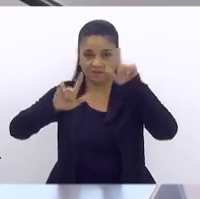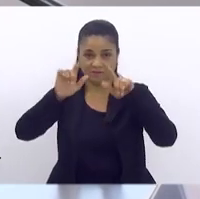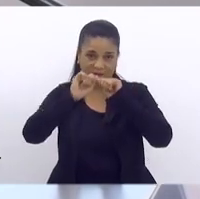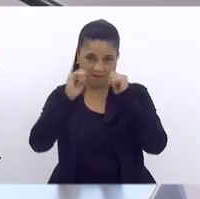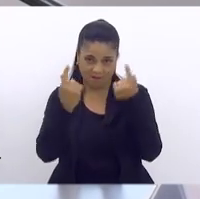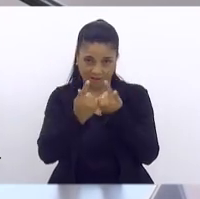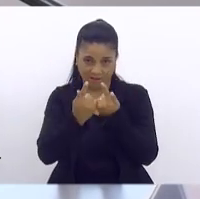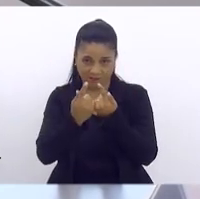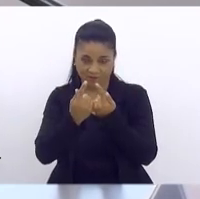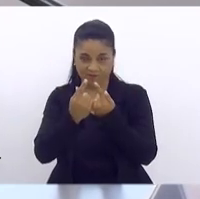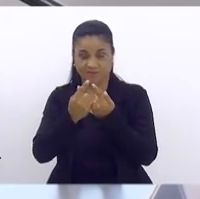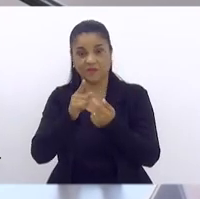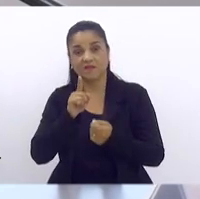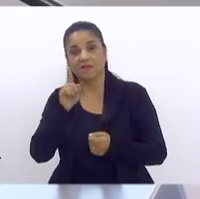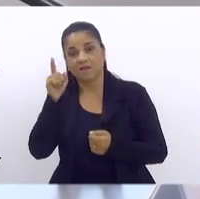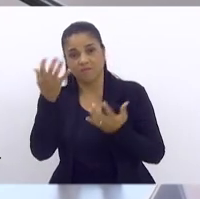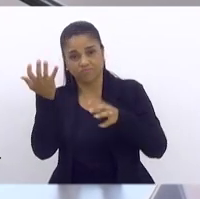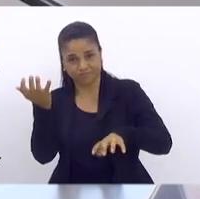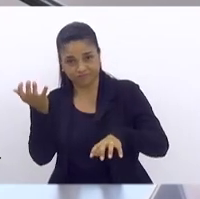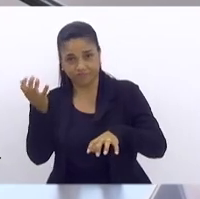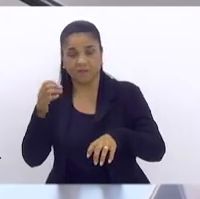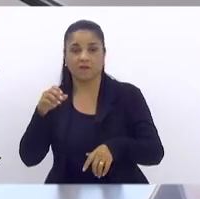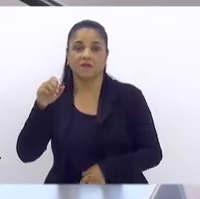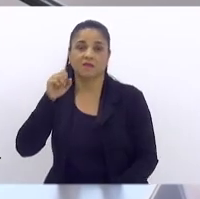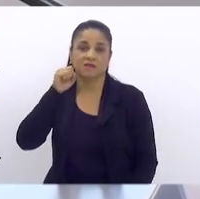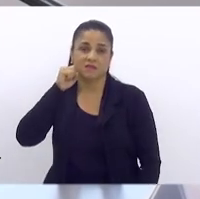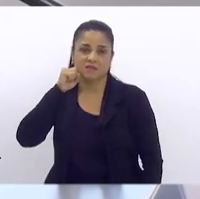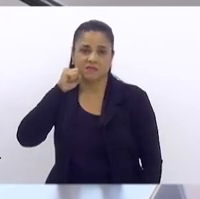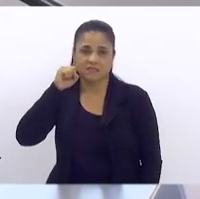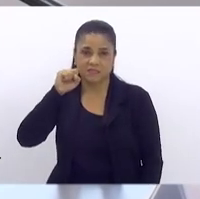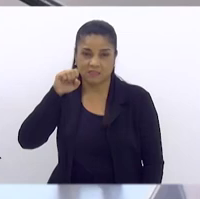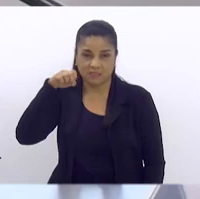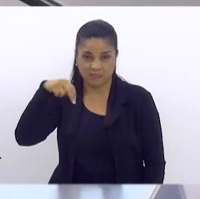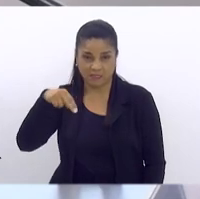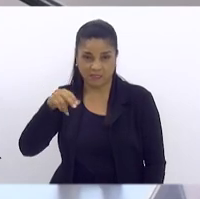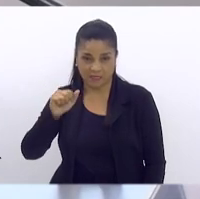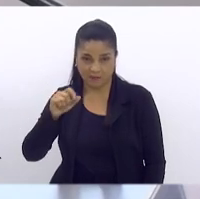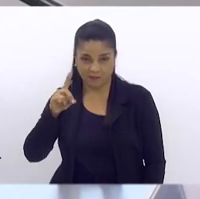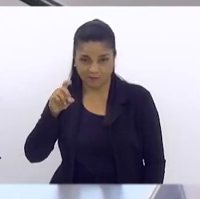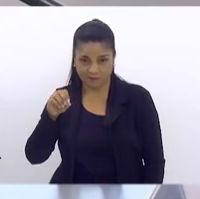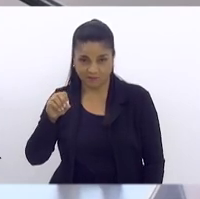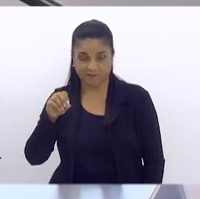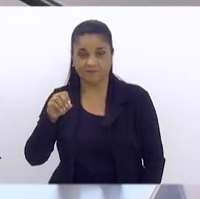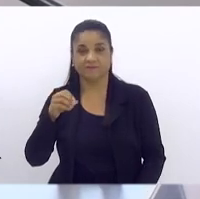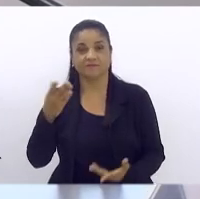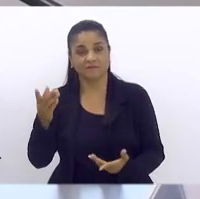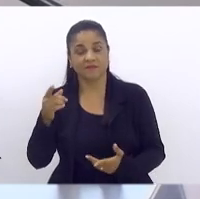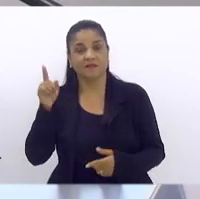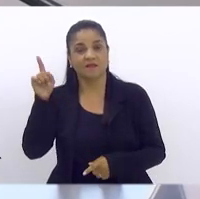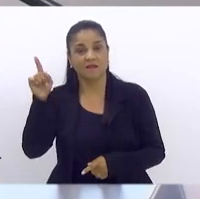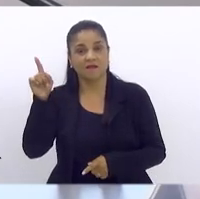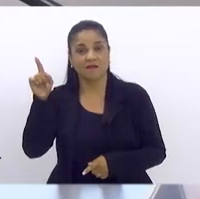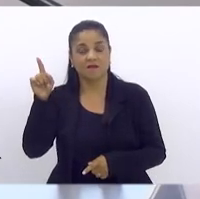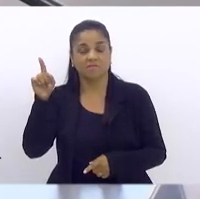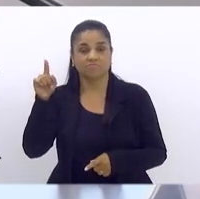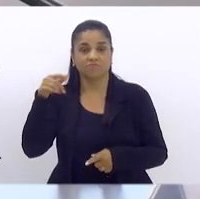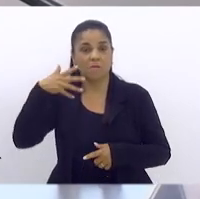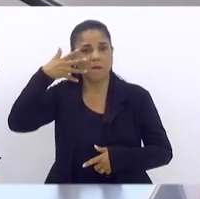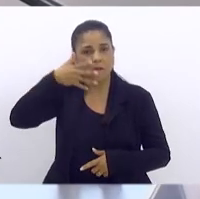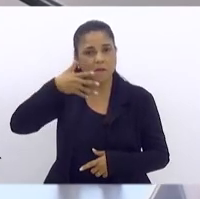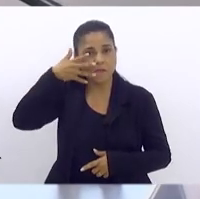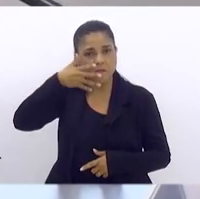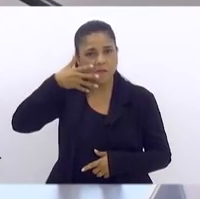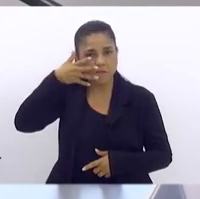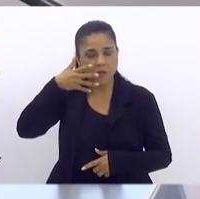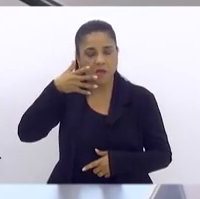não tem grandes visibilidades. A fala lá é tirada os